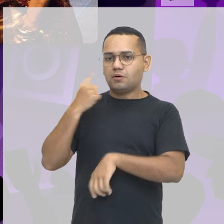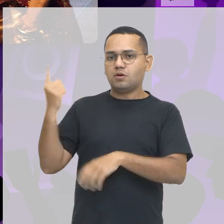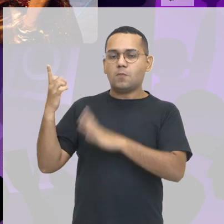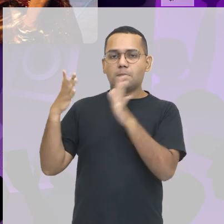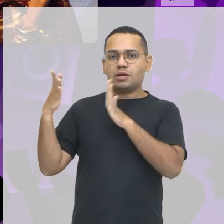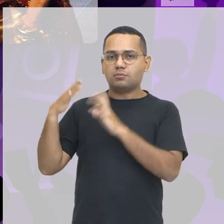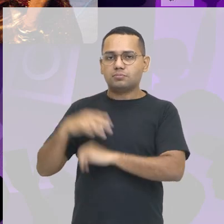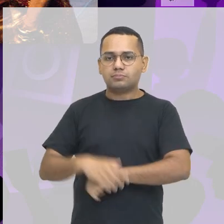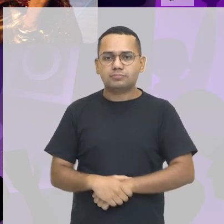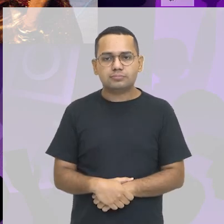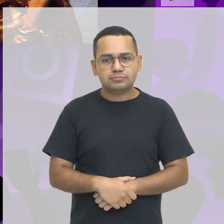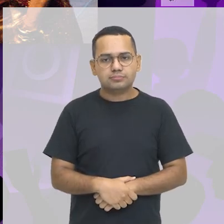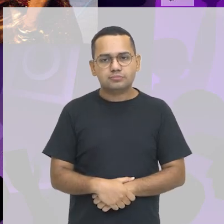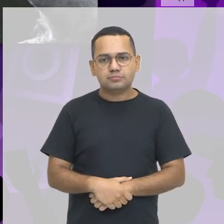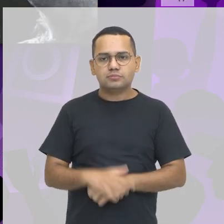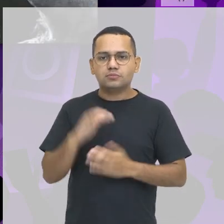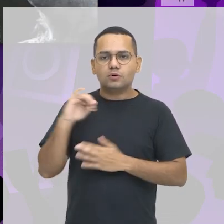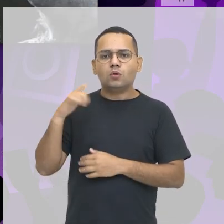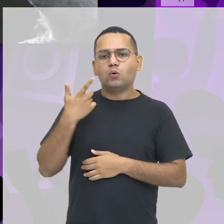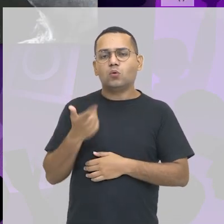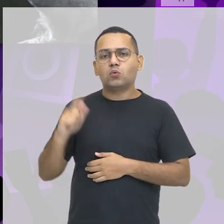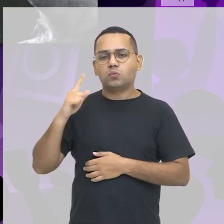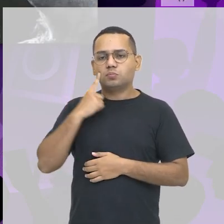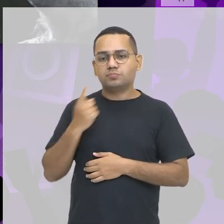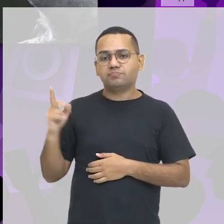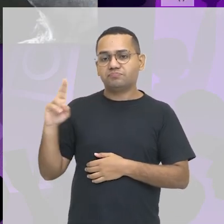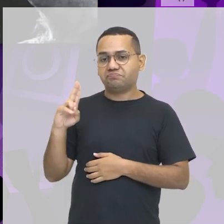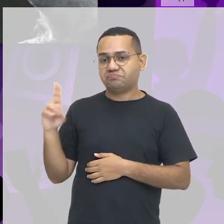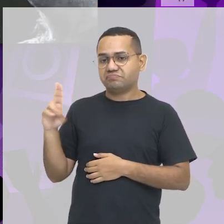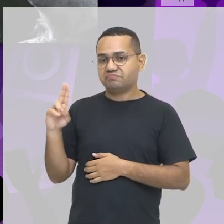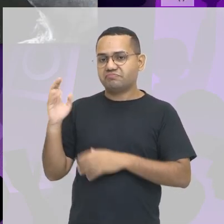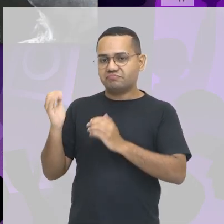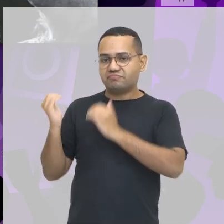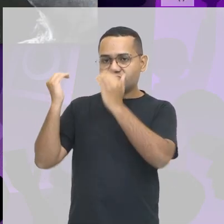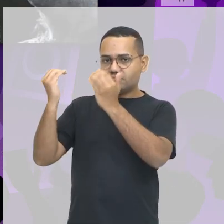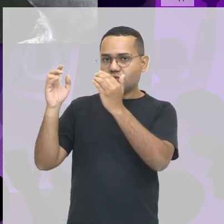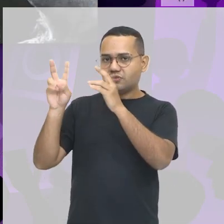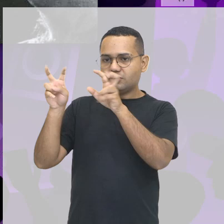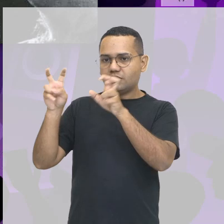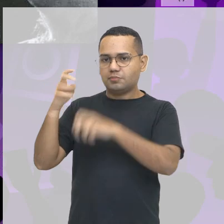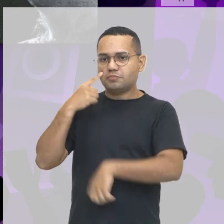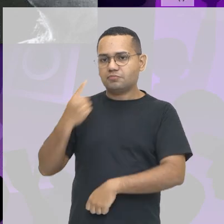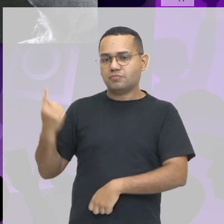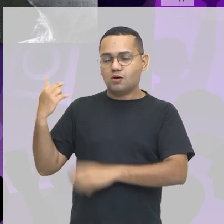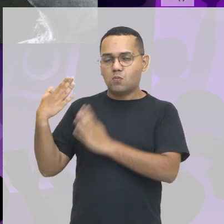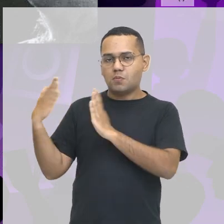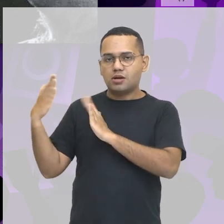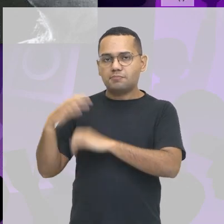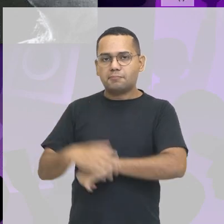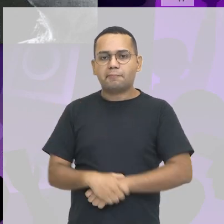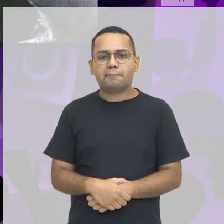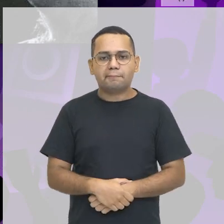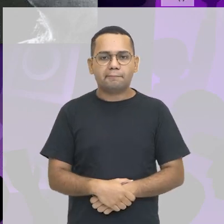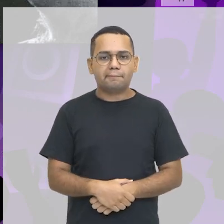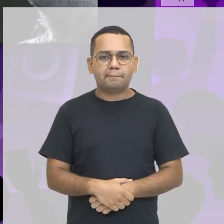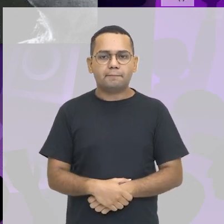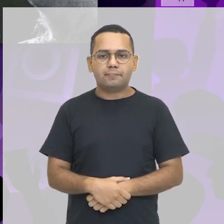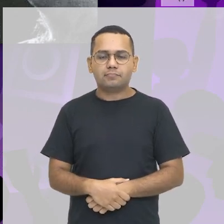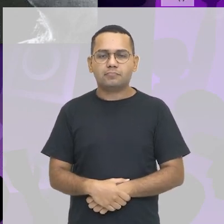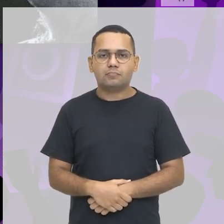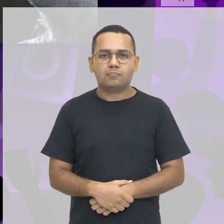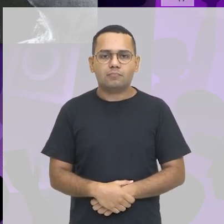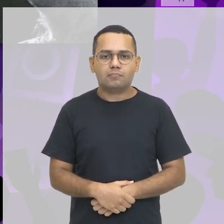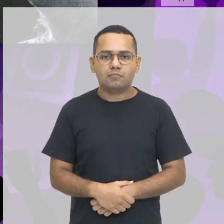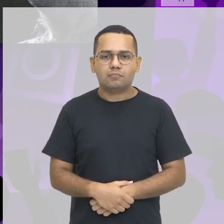em 1965. E também temos Exagerado, de Cazuza, que fez muito